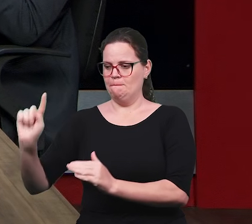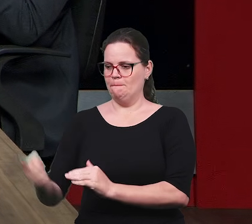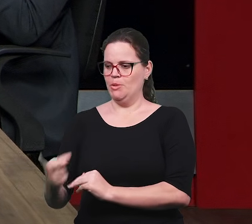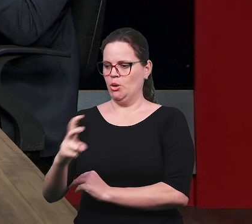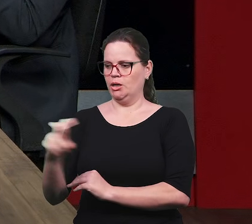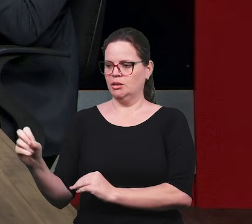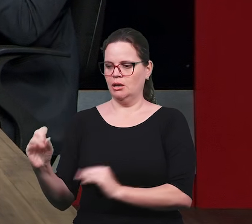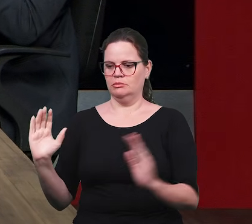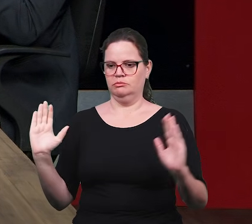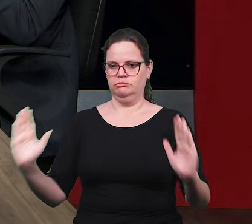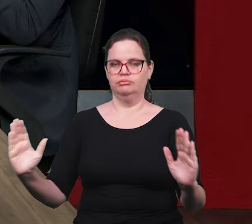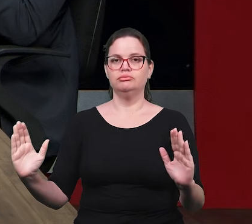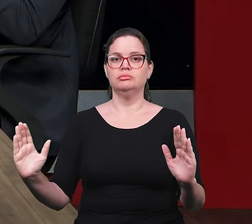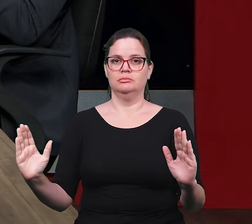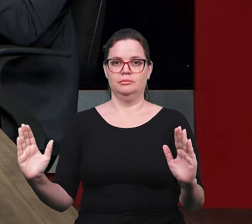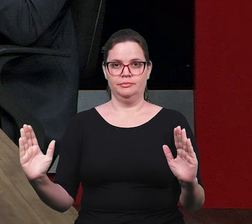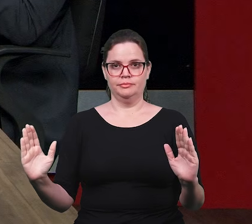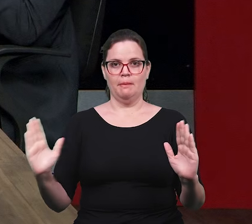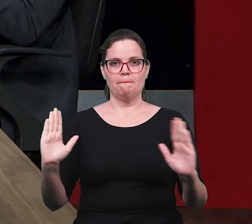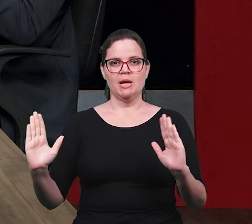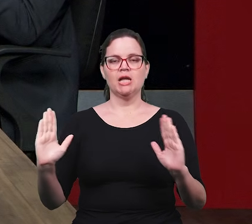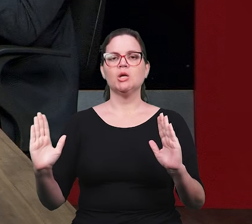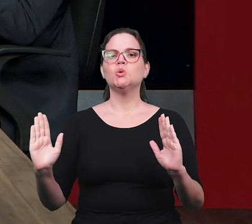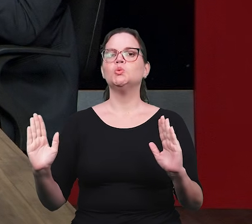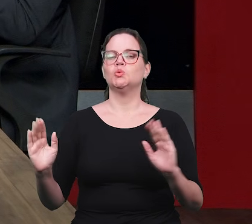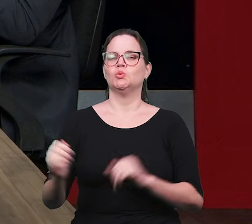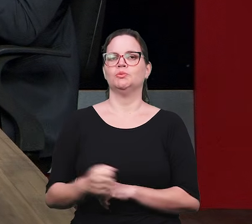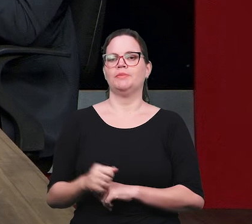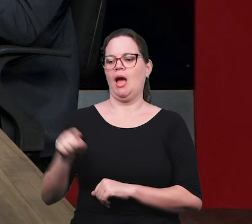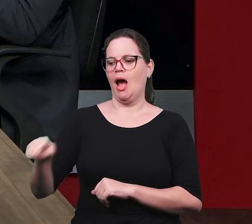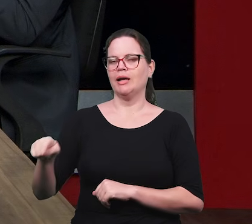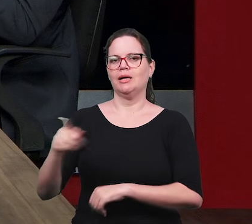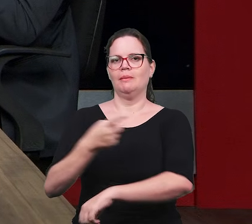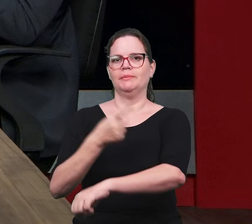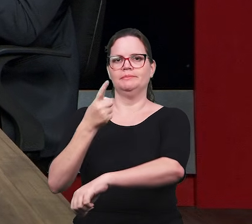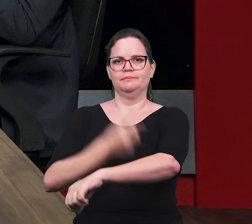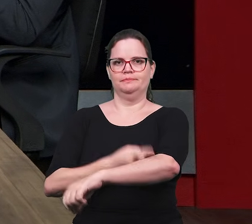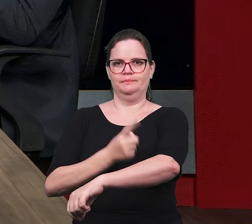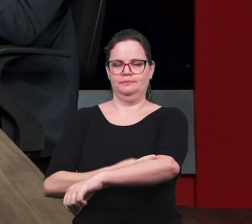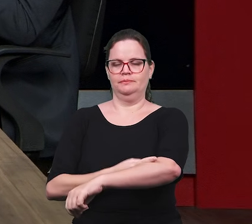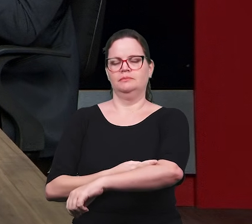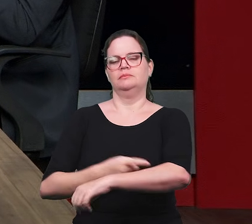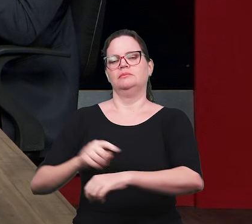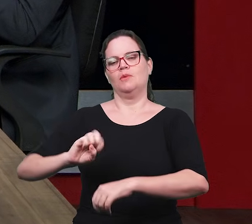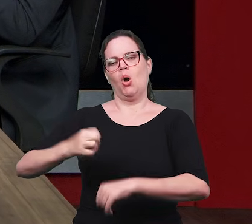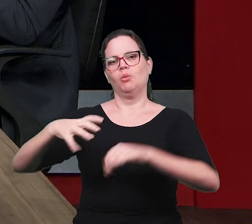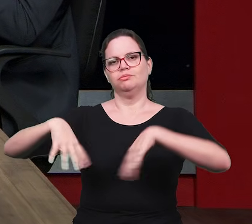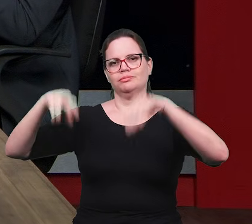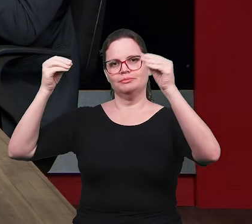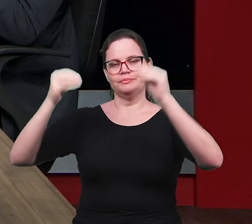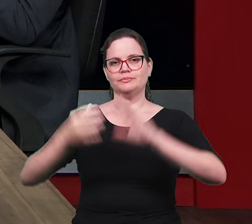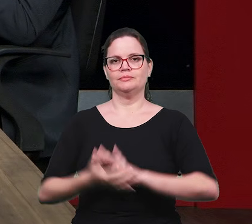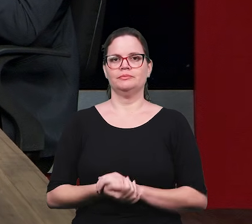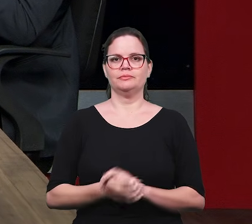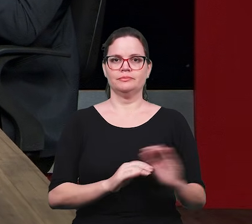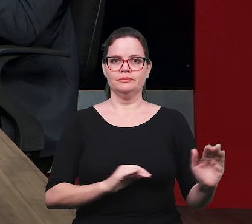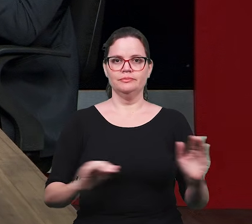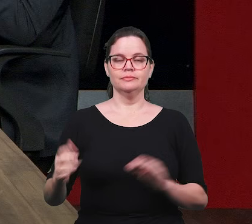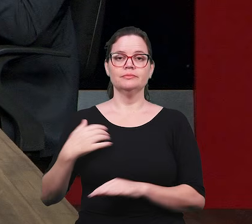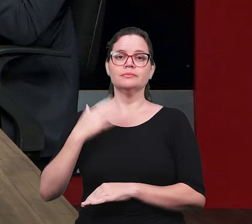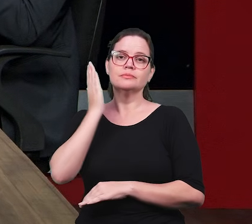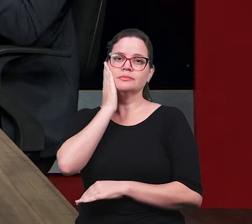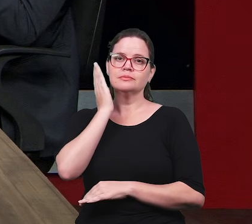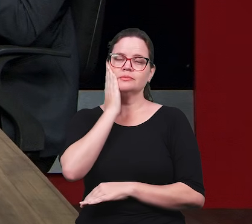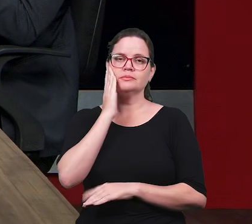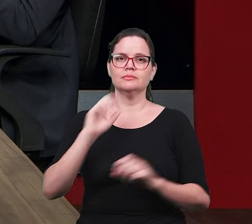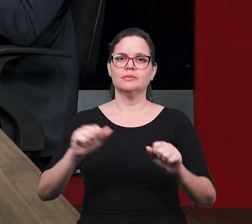né, chegando a essa fase aí da Idade Média. É interessante a gente entender que